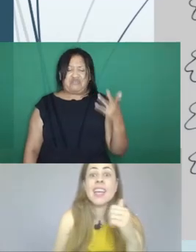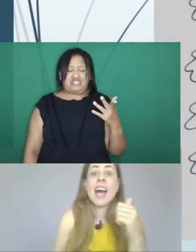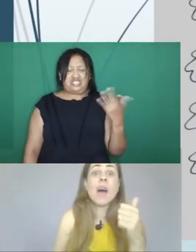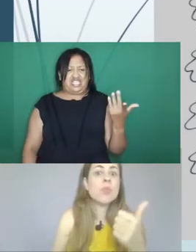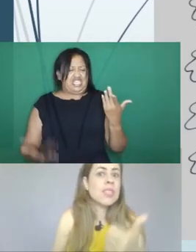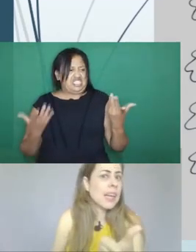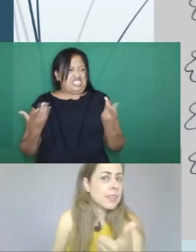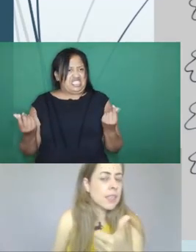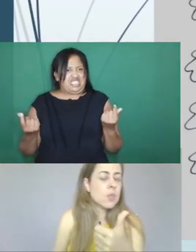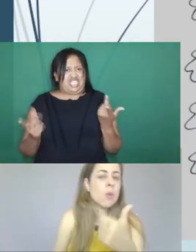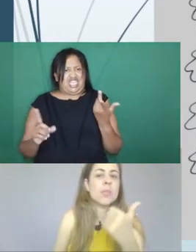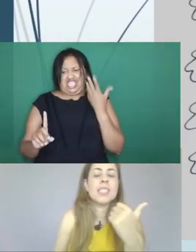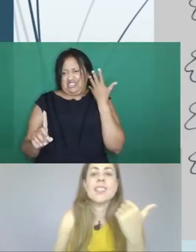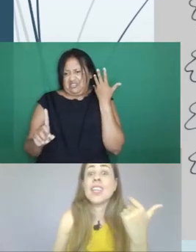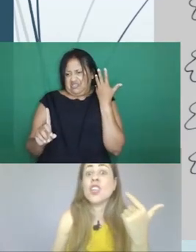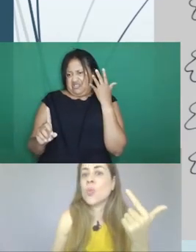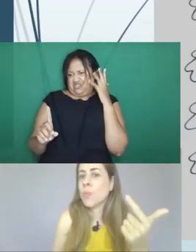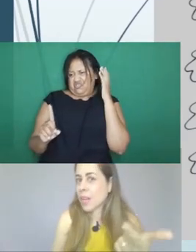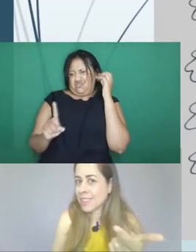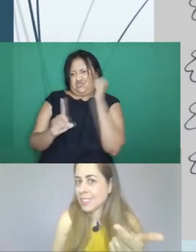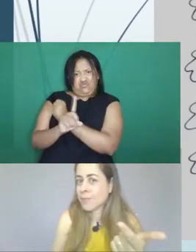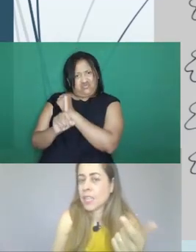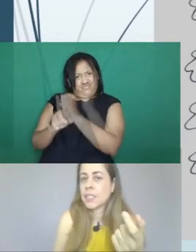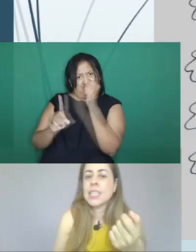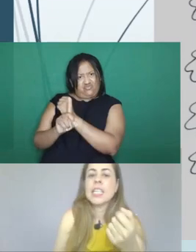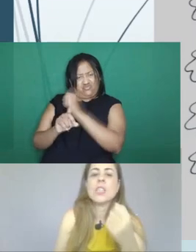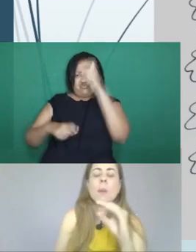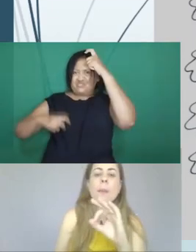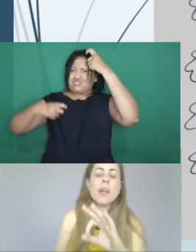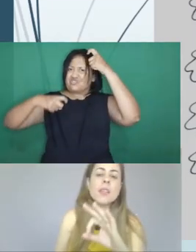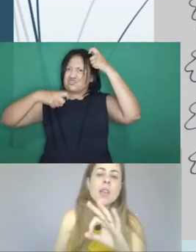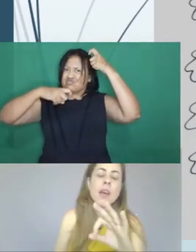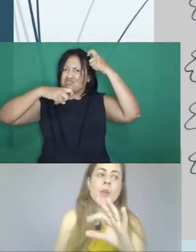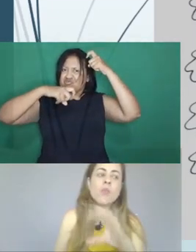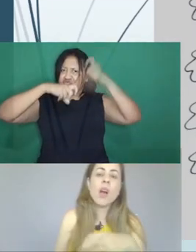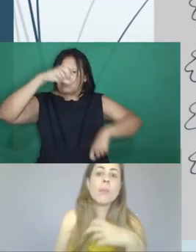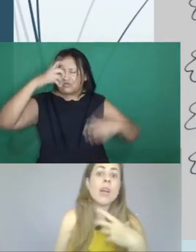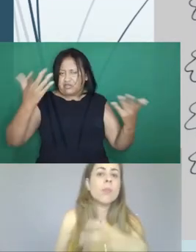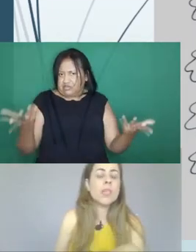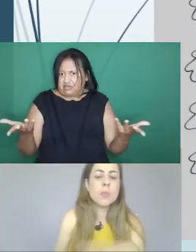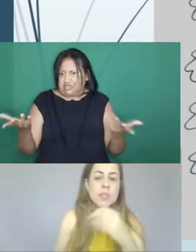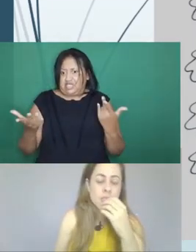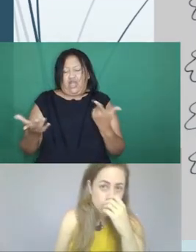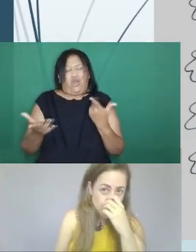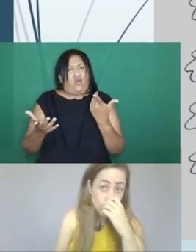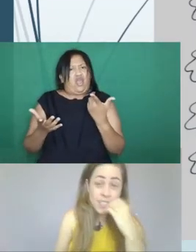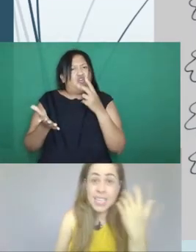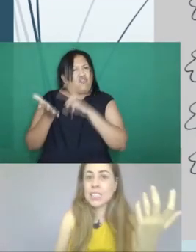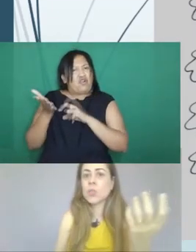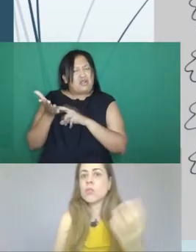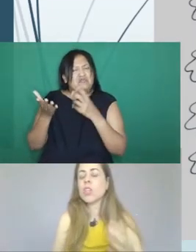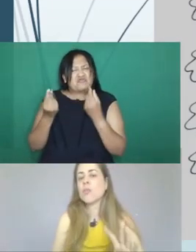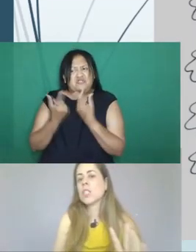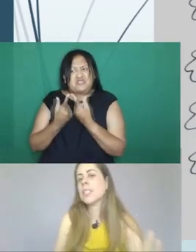ser abusada sexualmente ser estuprada Ok Isso é bem é um vocabulário bem específico talvez